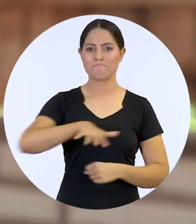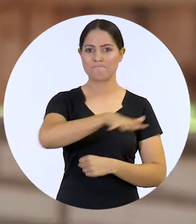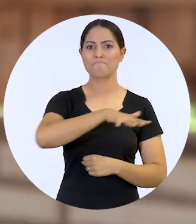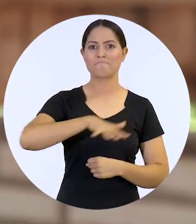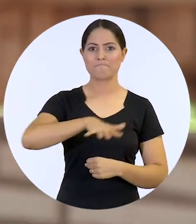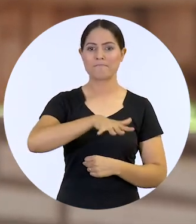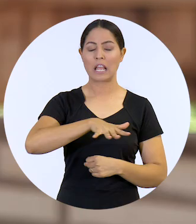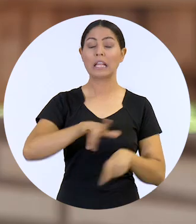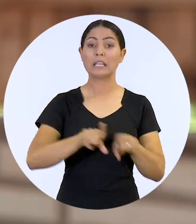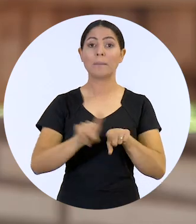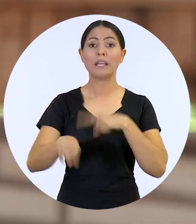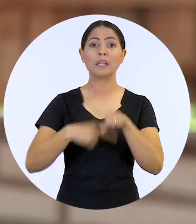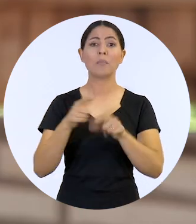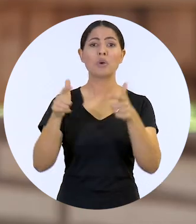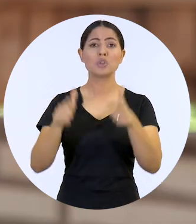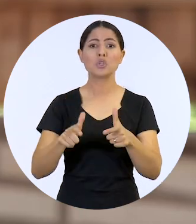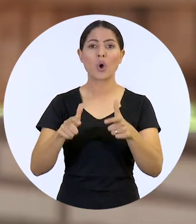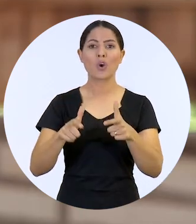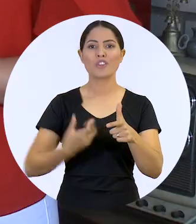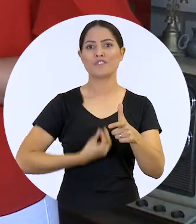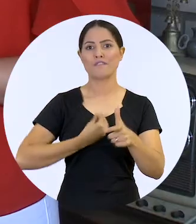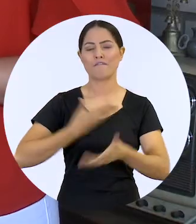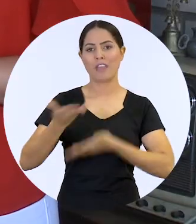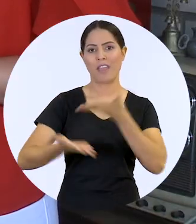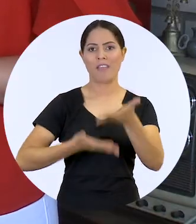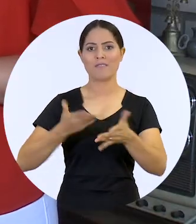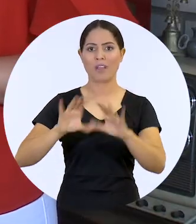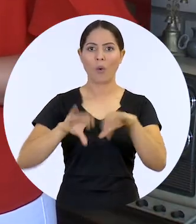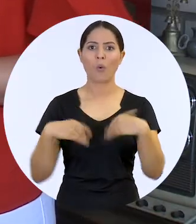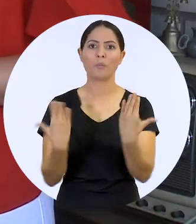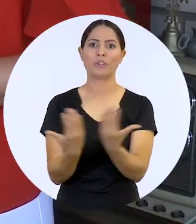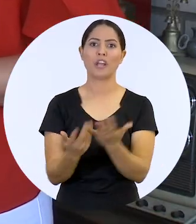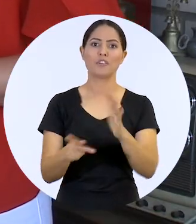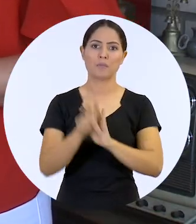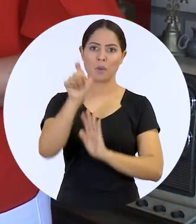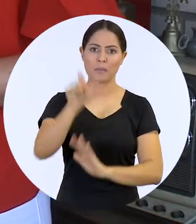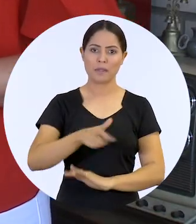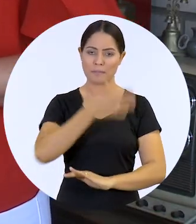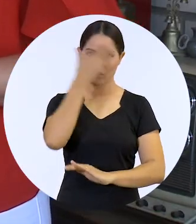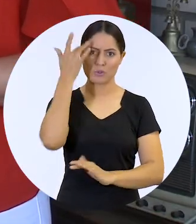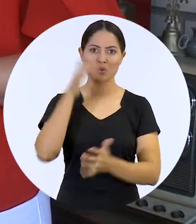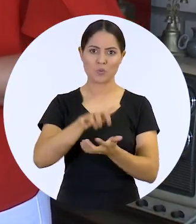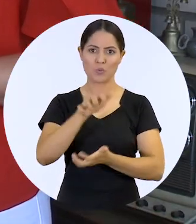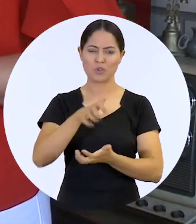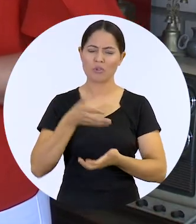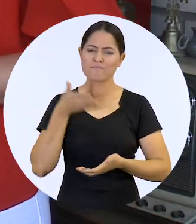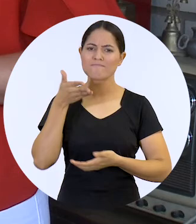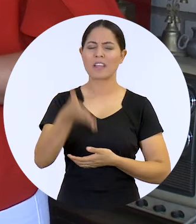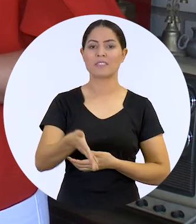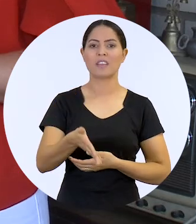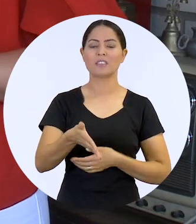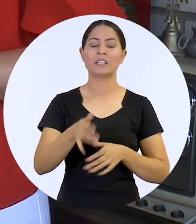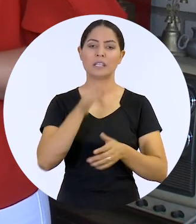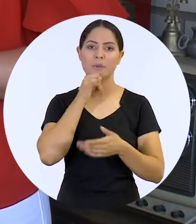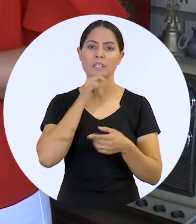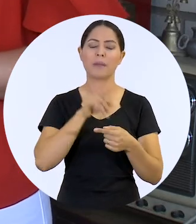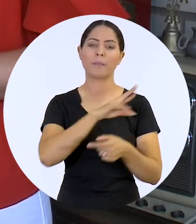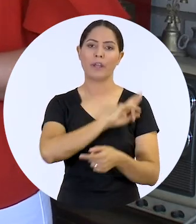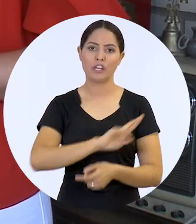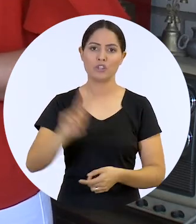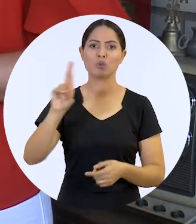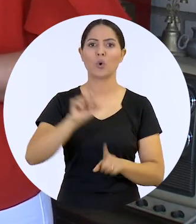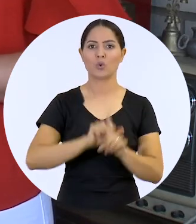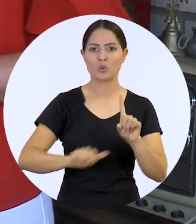Depois, a própria comunidade onde ele vive. Então, todo o ambiente de comunidade, toda a questão até de